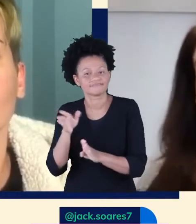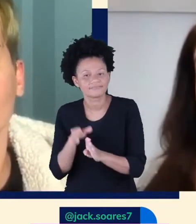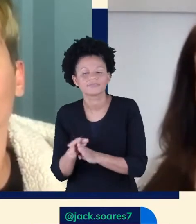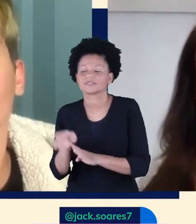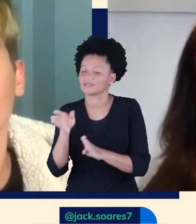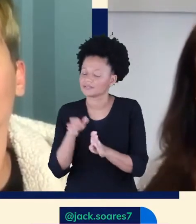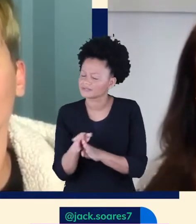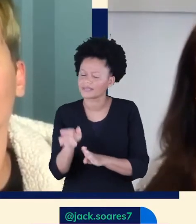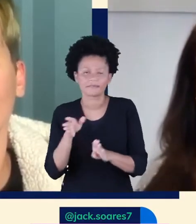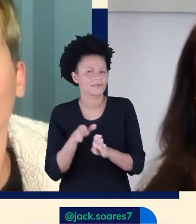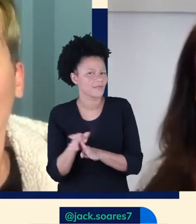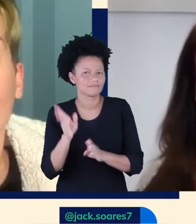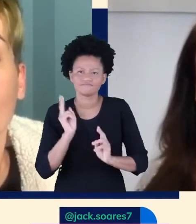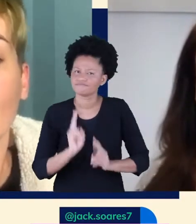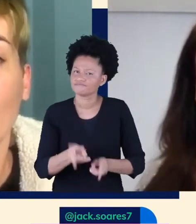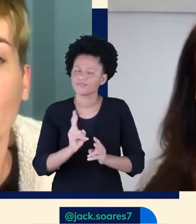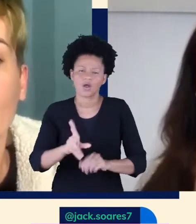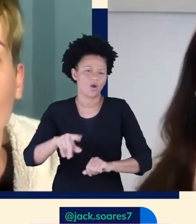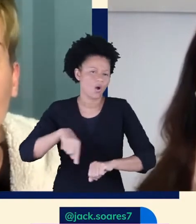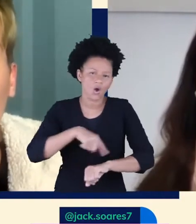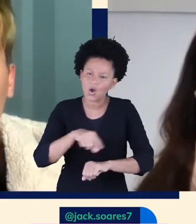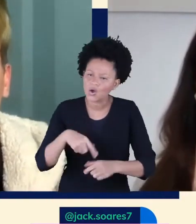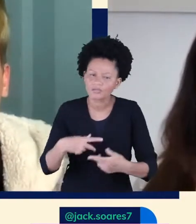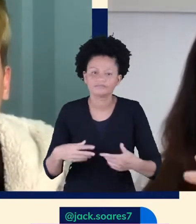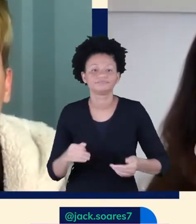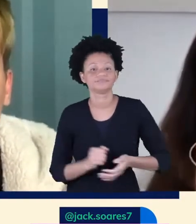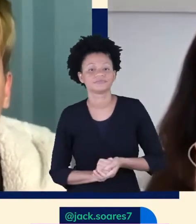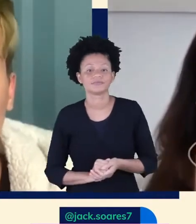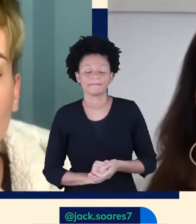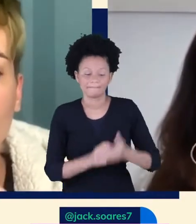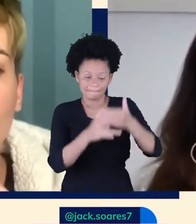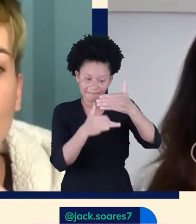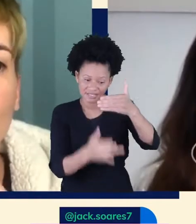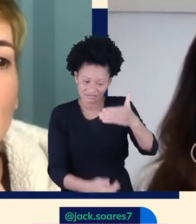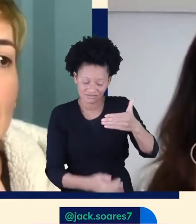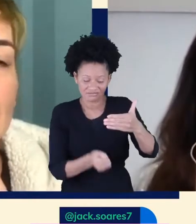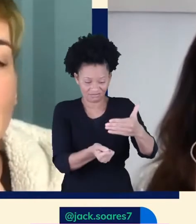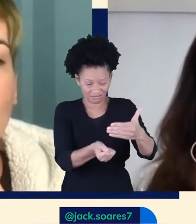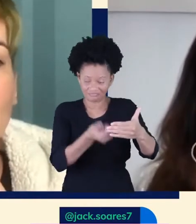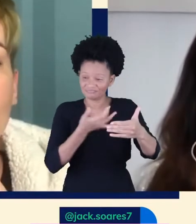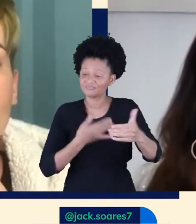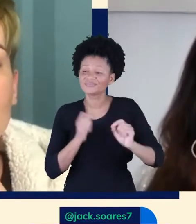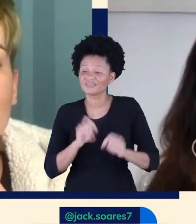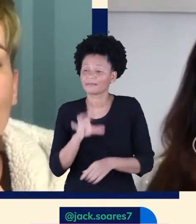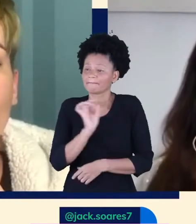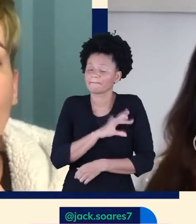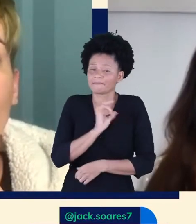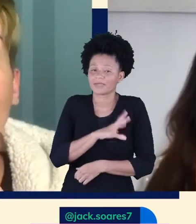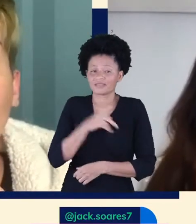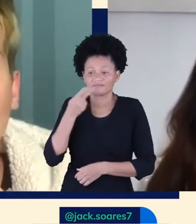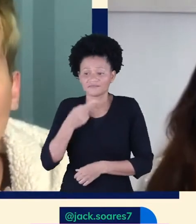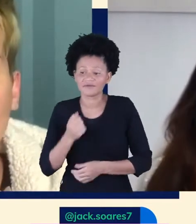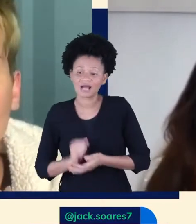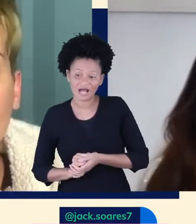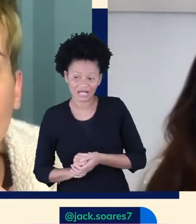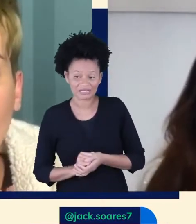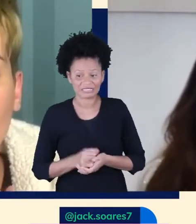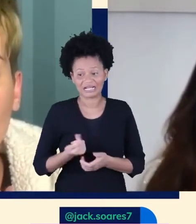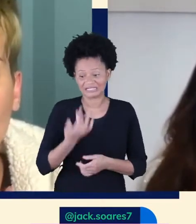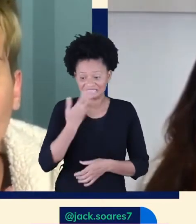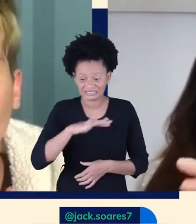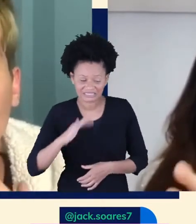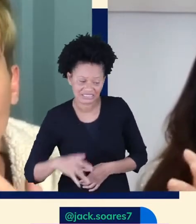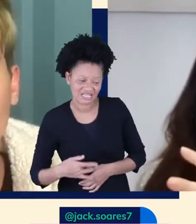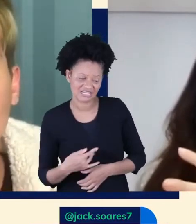para falar sobre isso. Tá. E até alguém aqui falou que tem medo de falar sobre isso e aí a criança achar que ninguém pode ajudar, ninguém